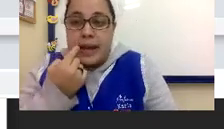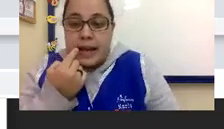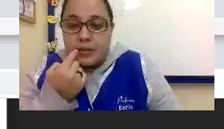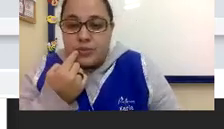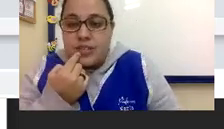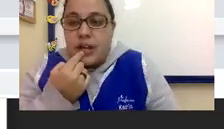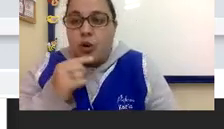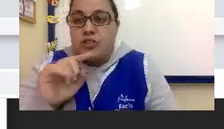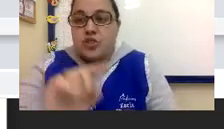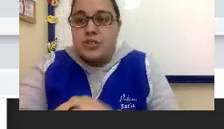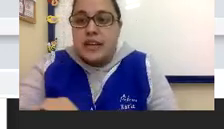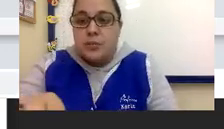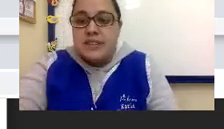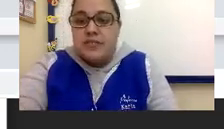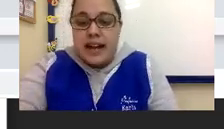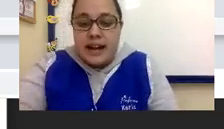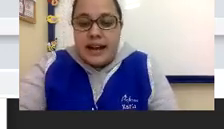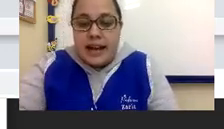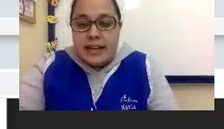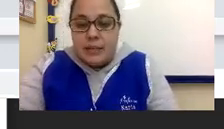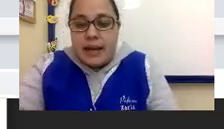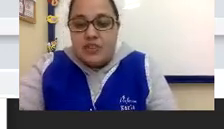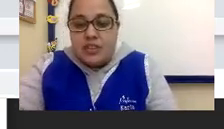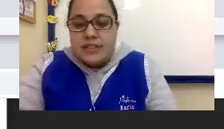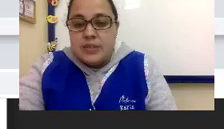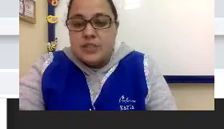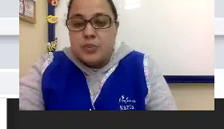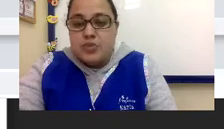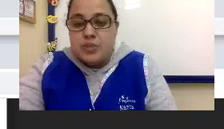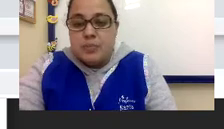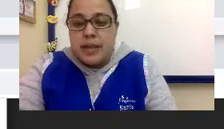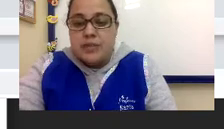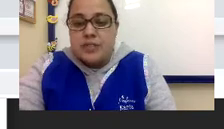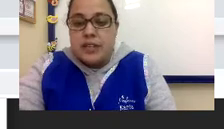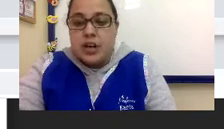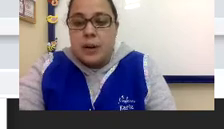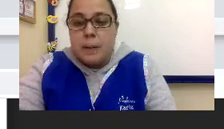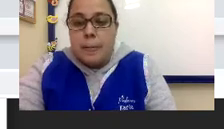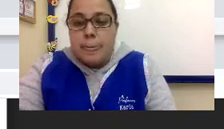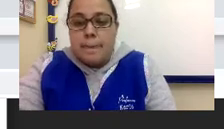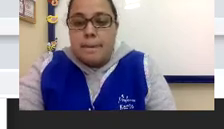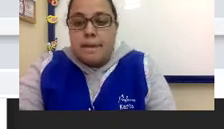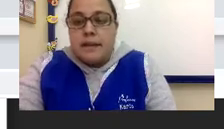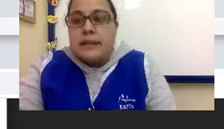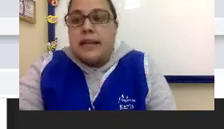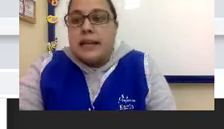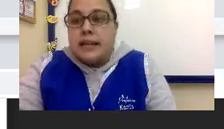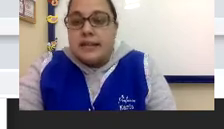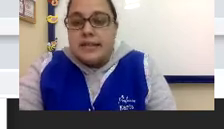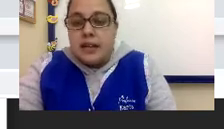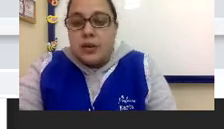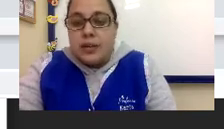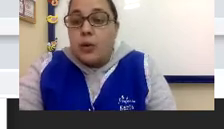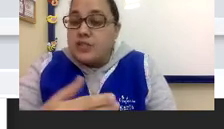pontinhos pretos, como a gente consegue observar aí na imagem, né? São esses pontinhos pretos aqui, ó, né?